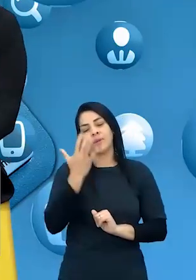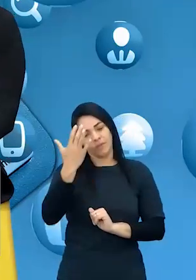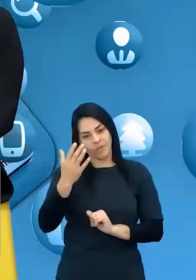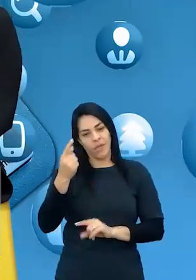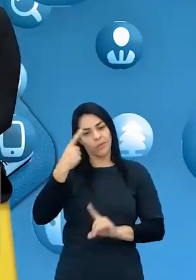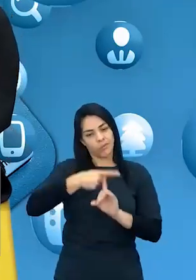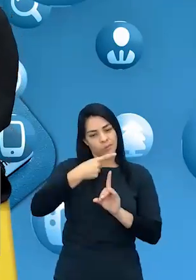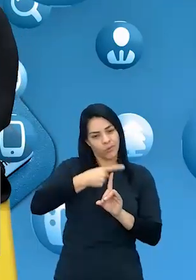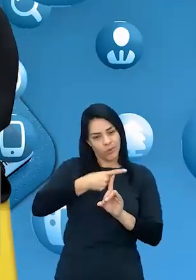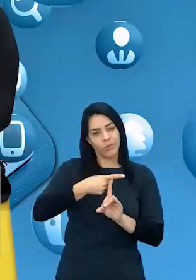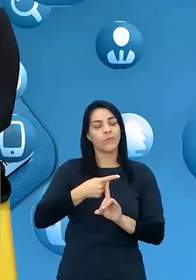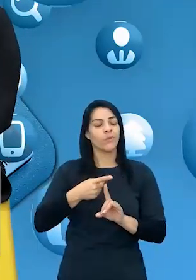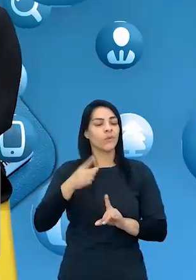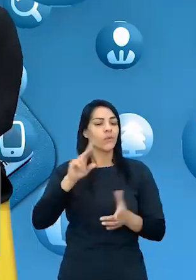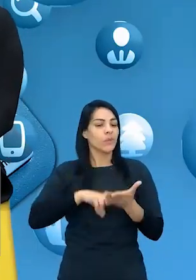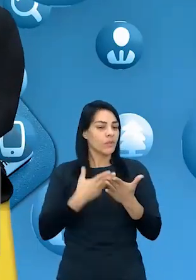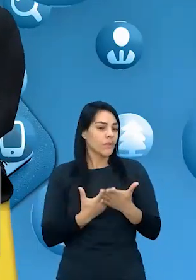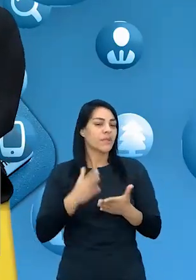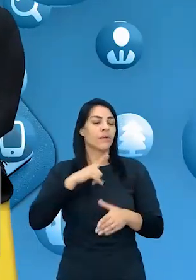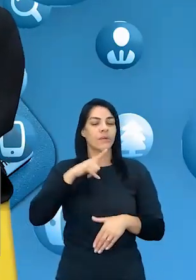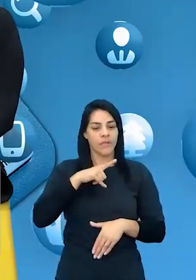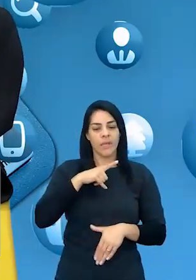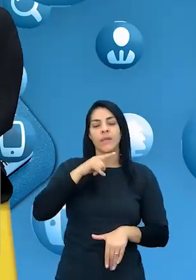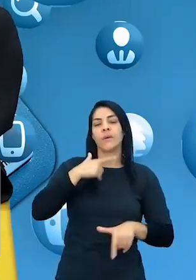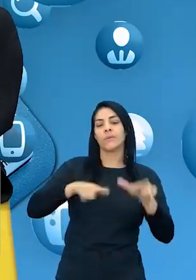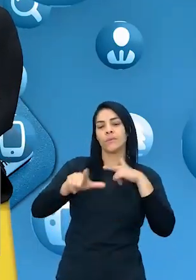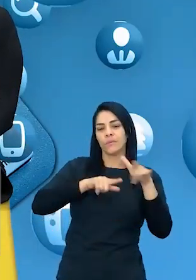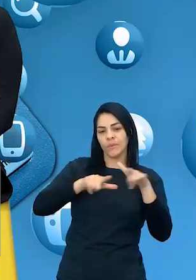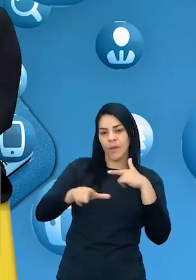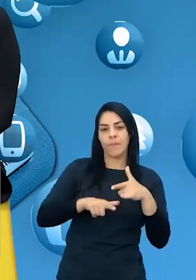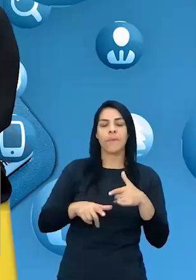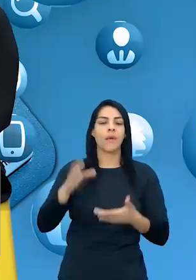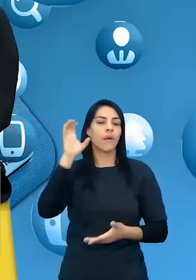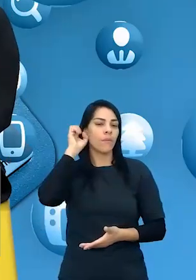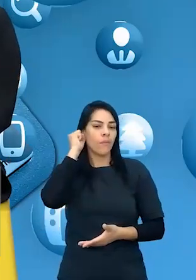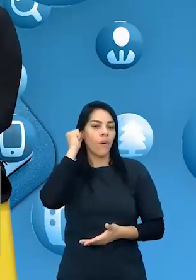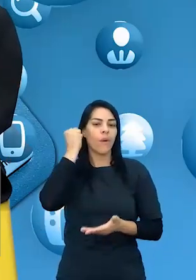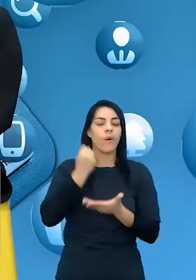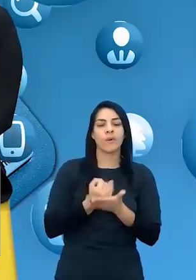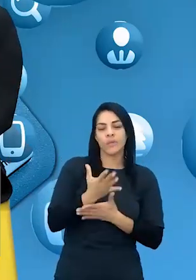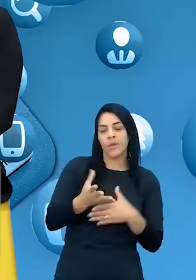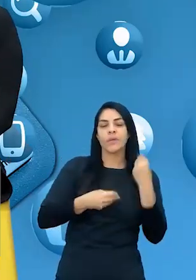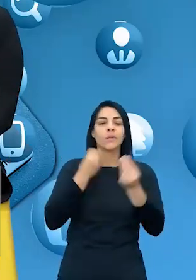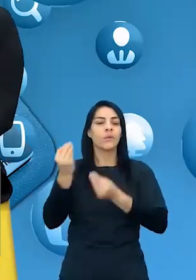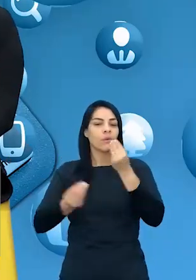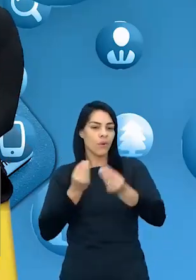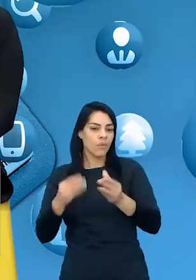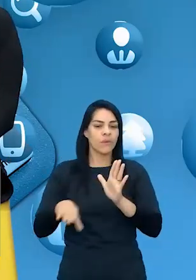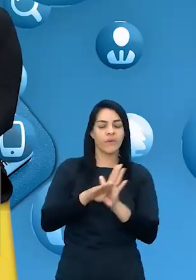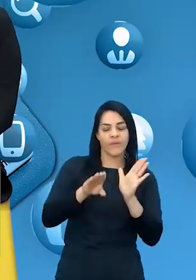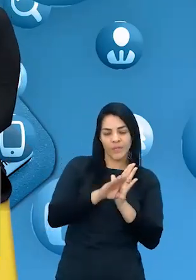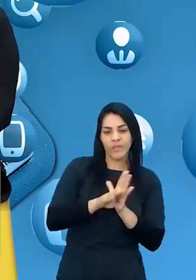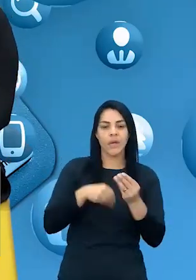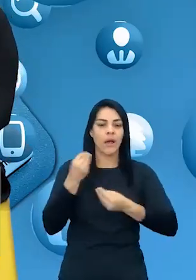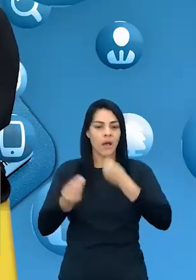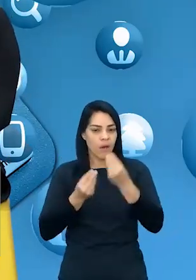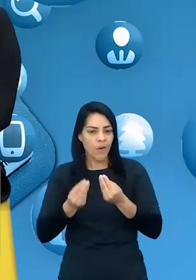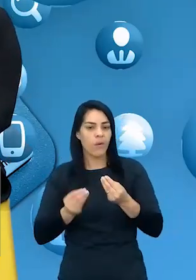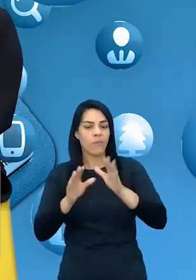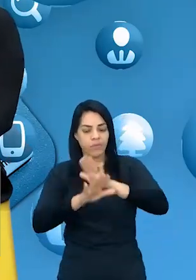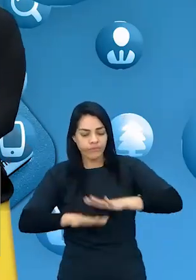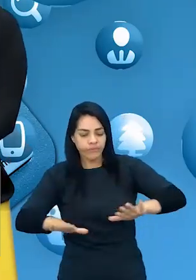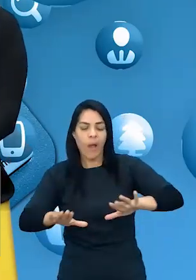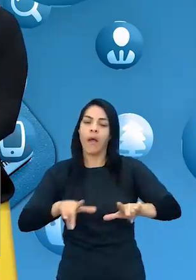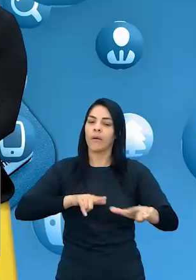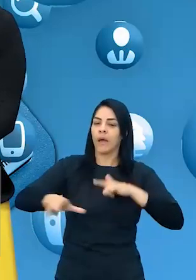Então, você trabalha essa questão com esse estudante, um podcast, como ele vai ser ouvido, como ele vai ser interpretado, como ele vai chegar lá na ponta. Então, você vai trabalhando